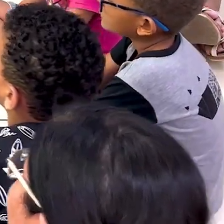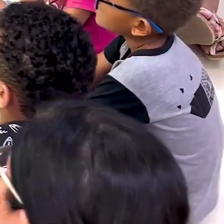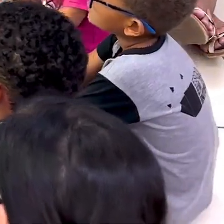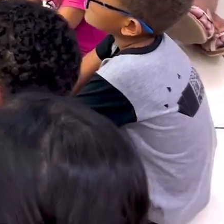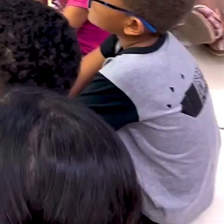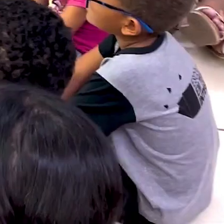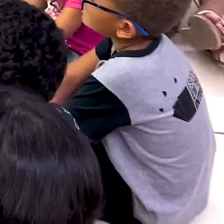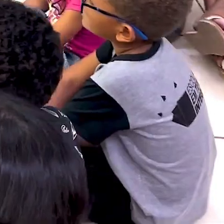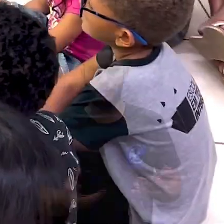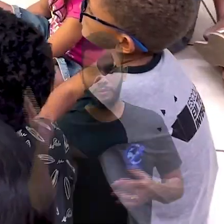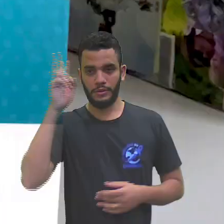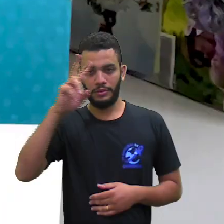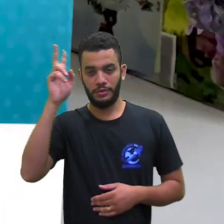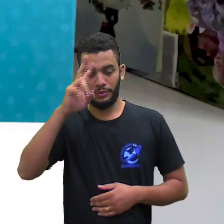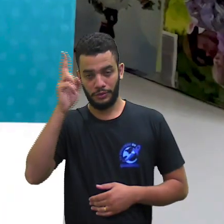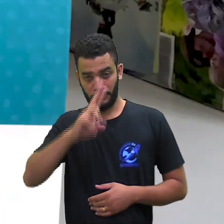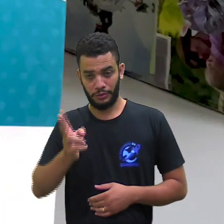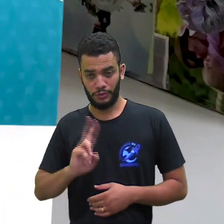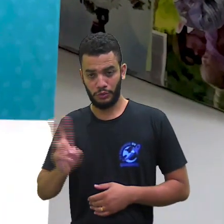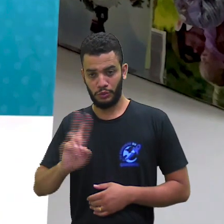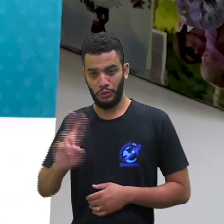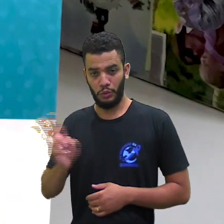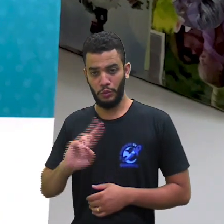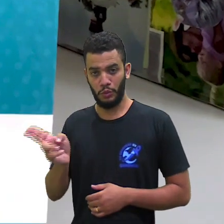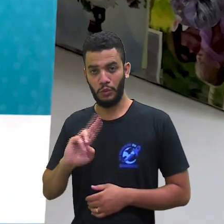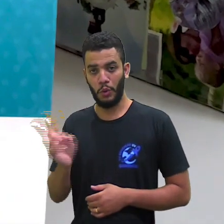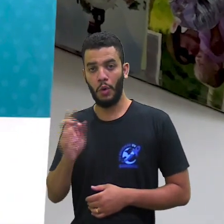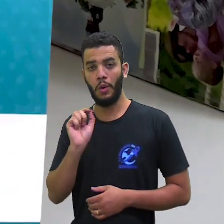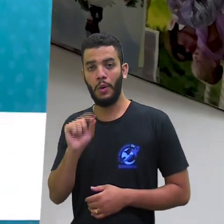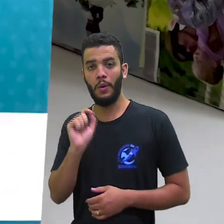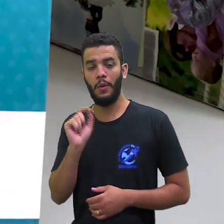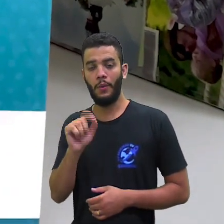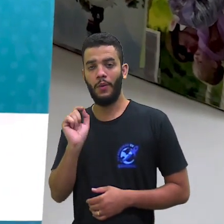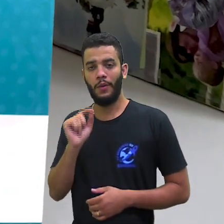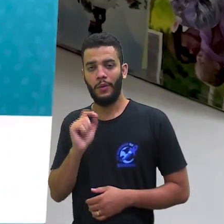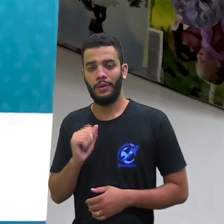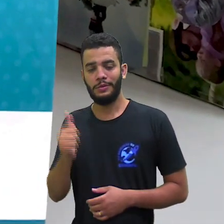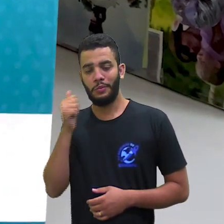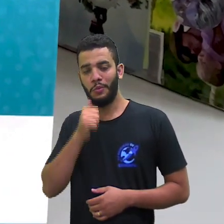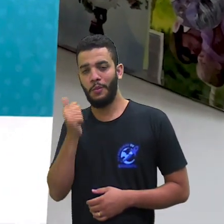nome da história A Bela das Flores, tá?